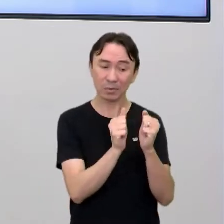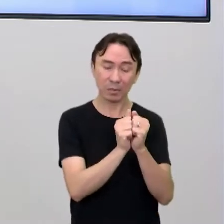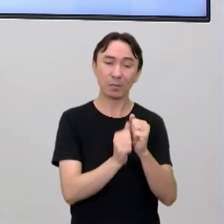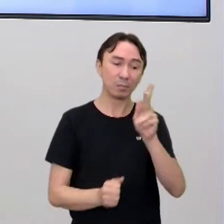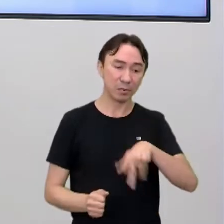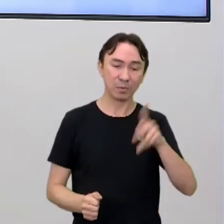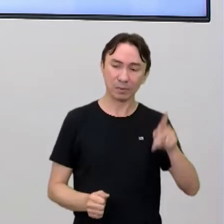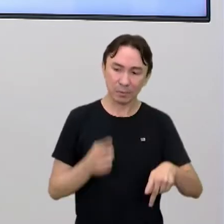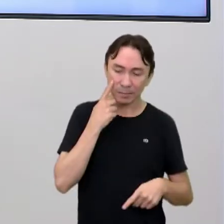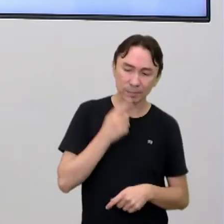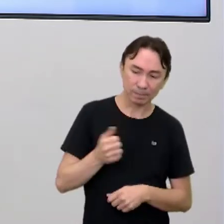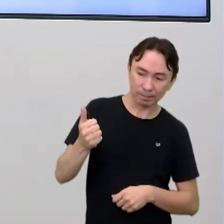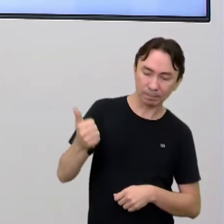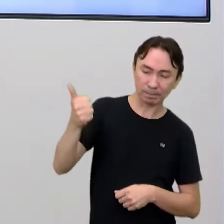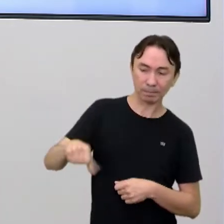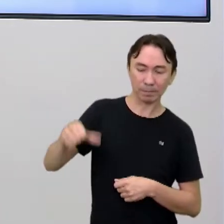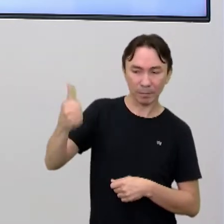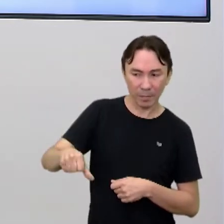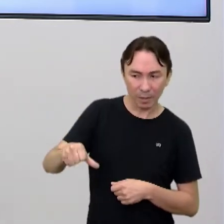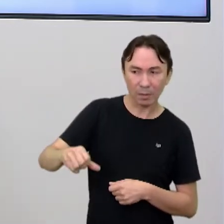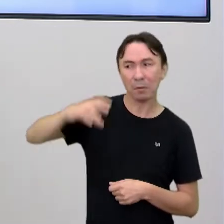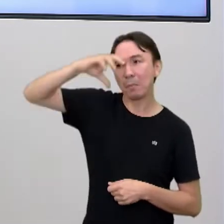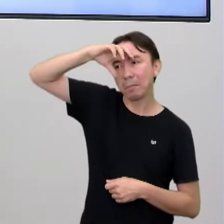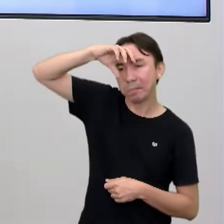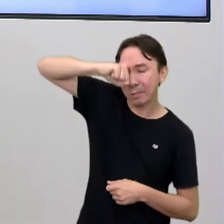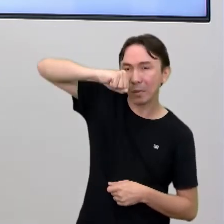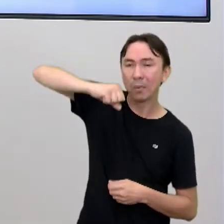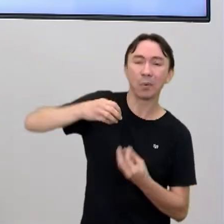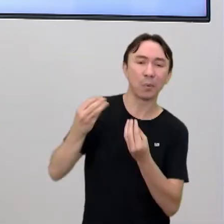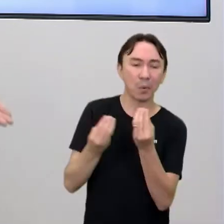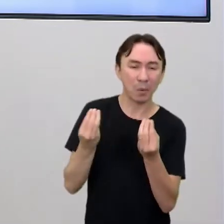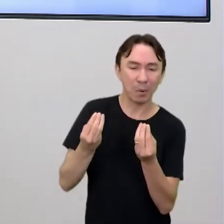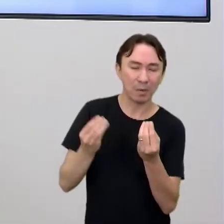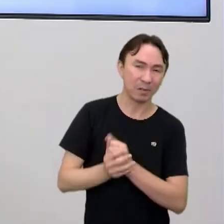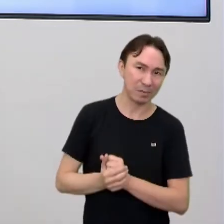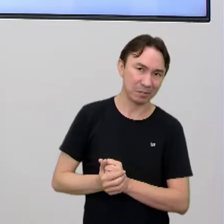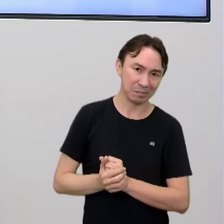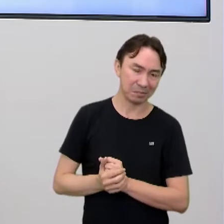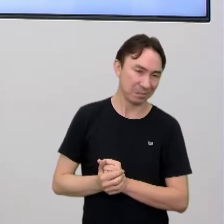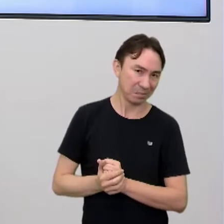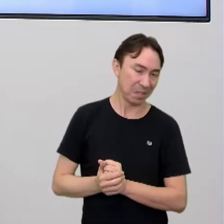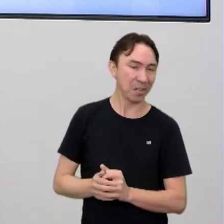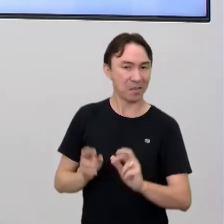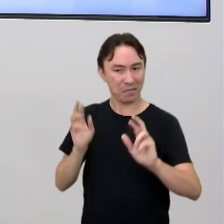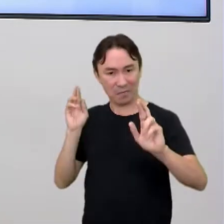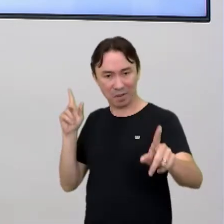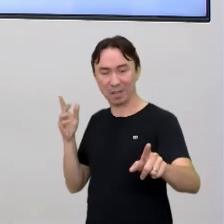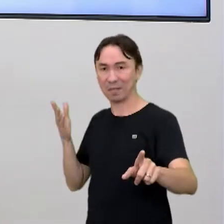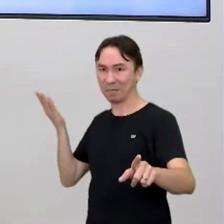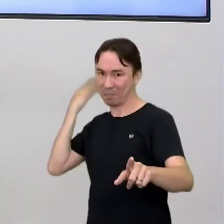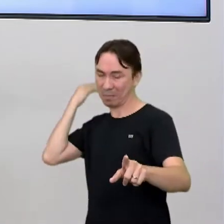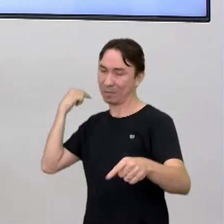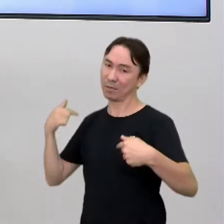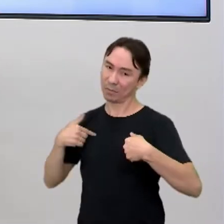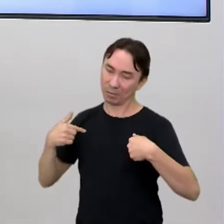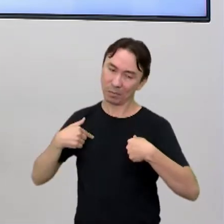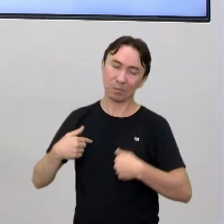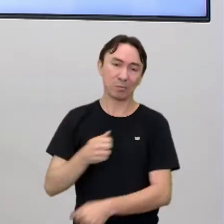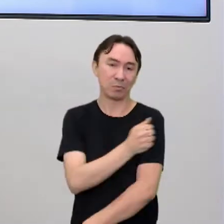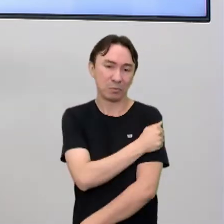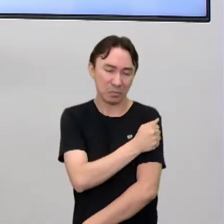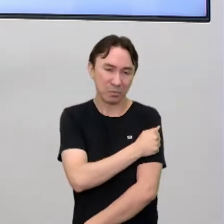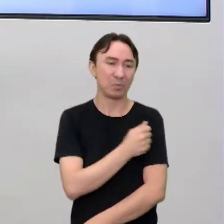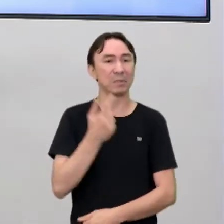longo de aprendizado, que não é mais, por exemplo, na minha época de estudante, que a gente decorava lá um